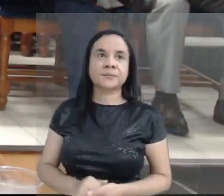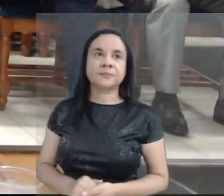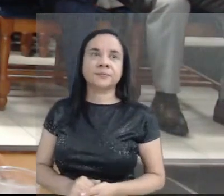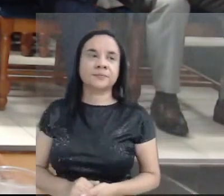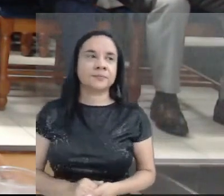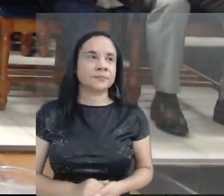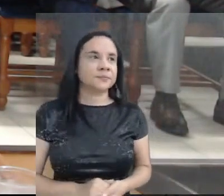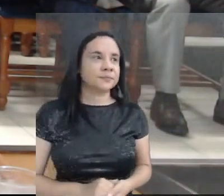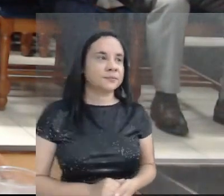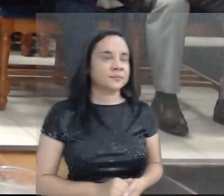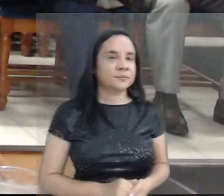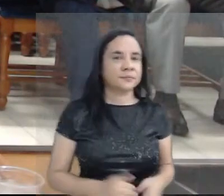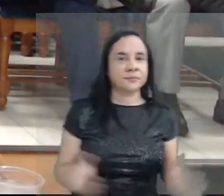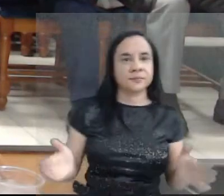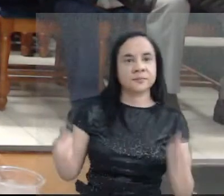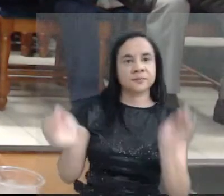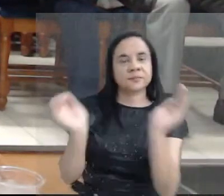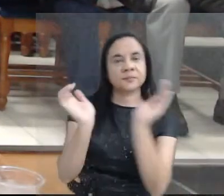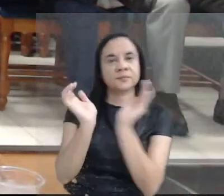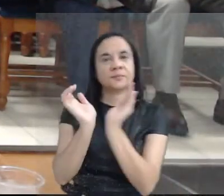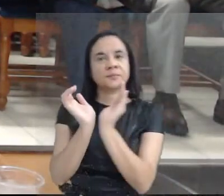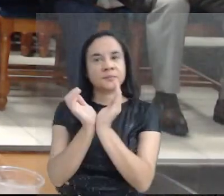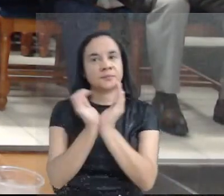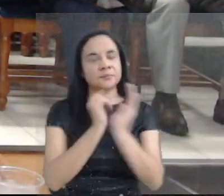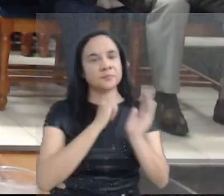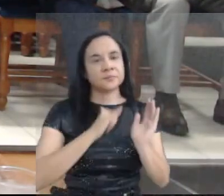E nesta Santa Ceia, motivar você